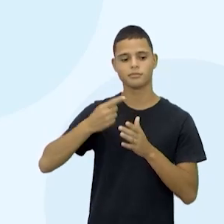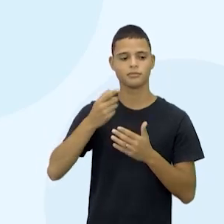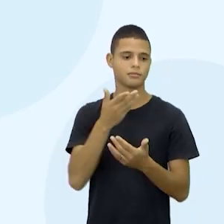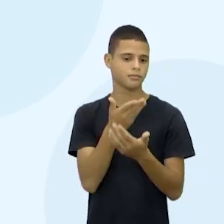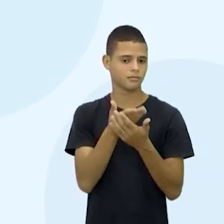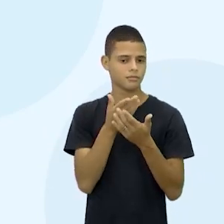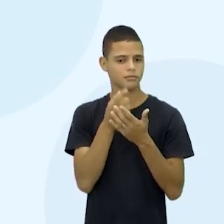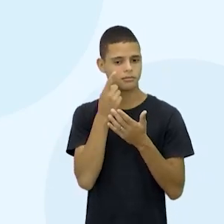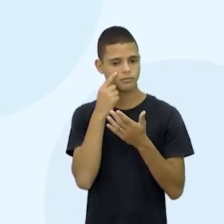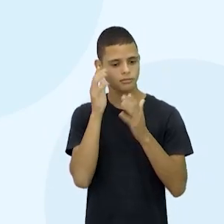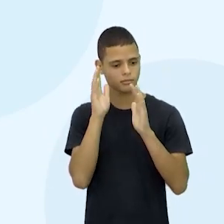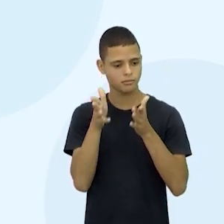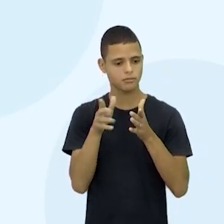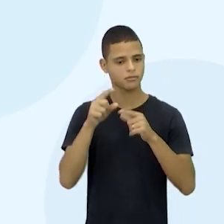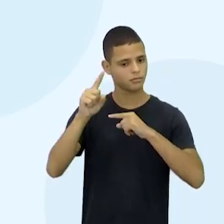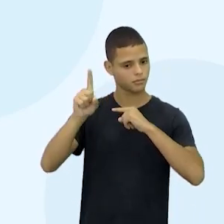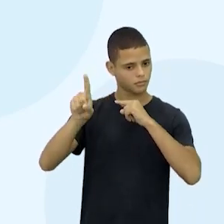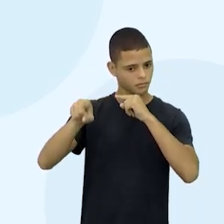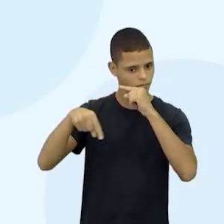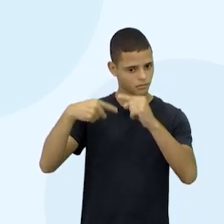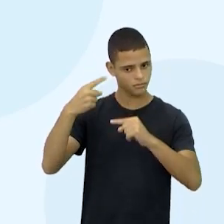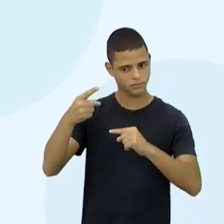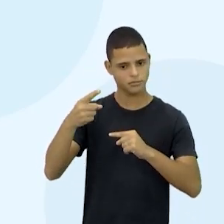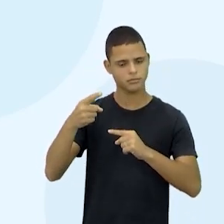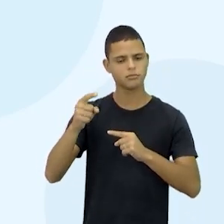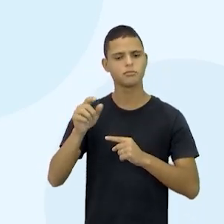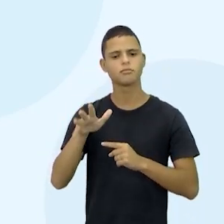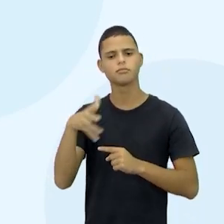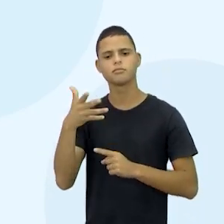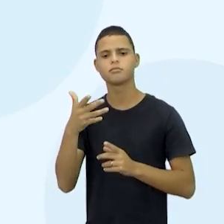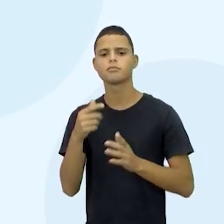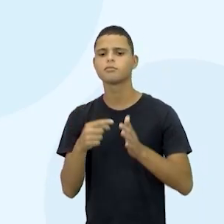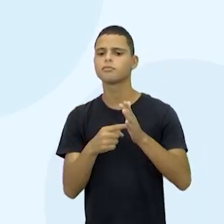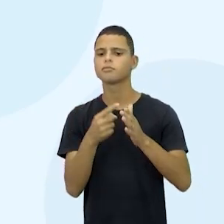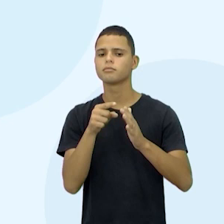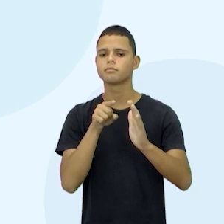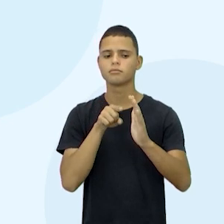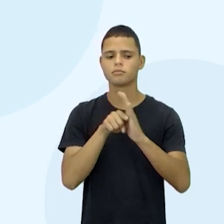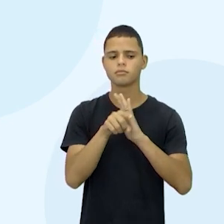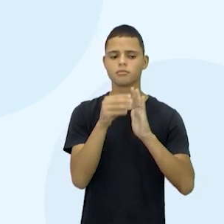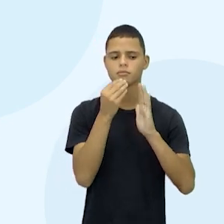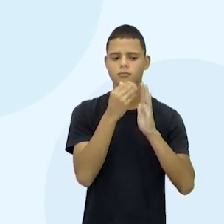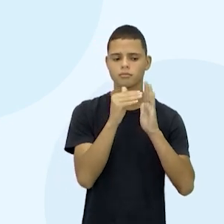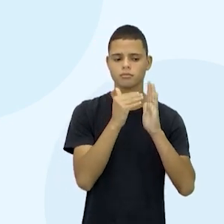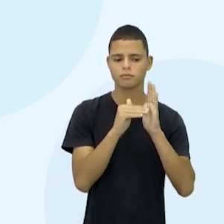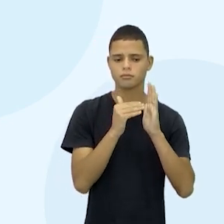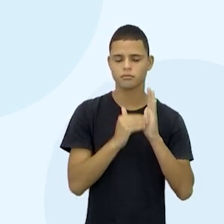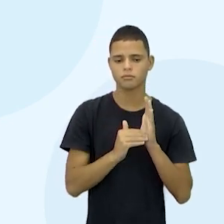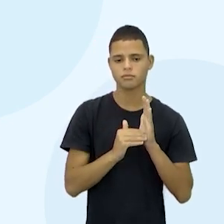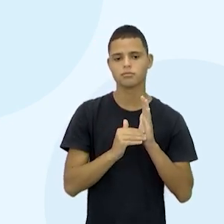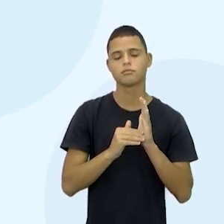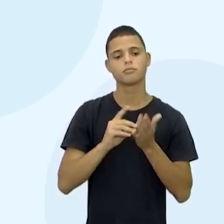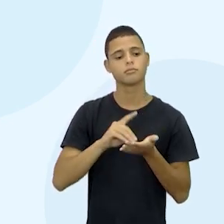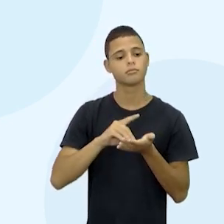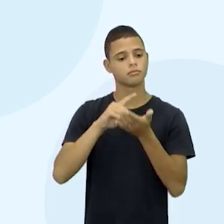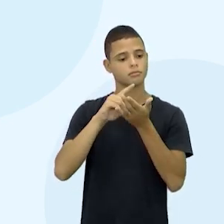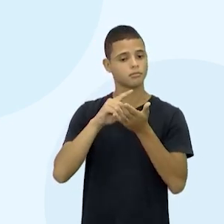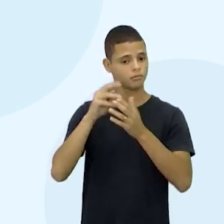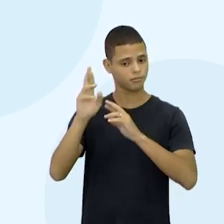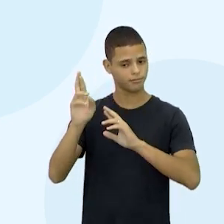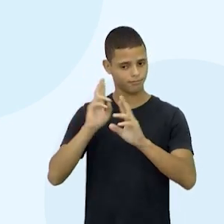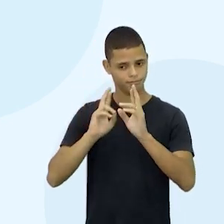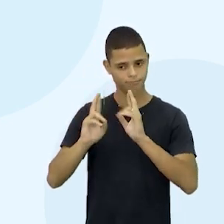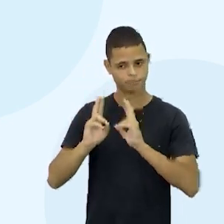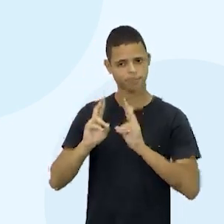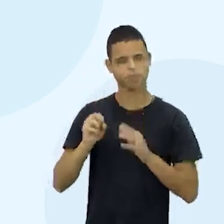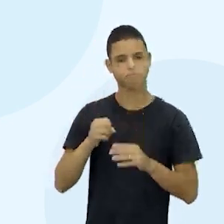era o aprofundamento e depois veio vindo em cada atividade. Qual é a primeira pergunta que ele vai registrar no diário de bordo dele para ele responder? Vamos